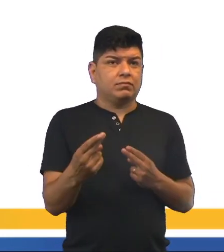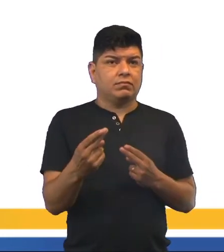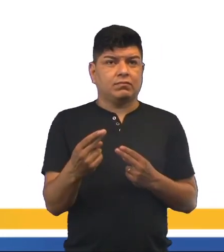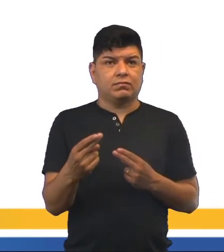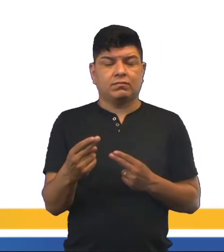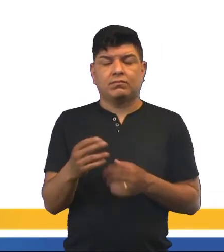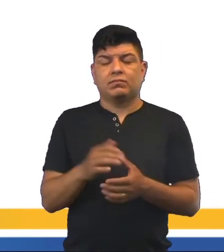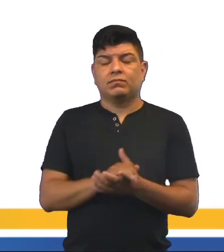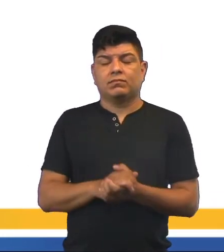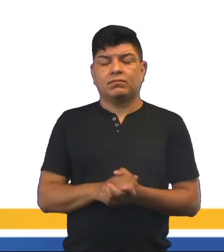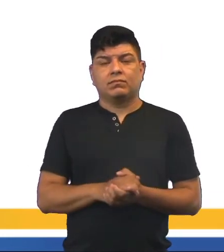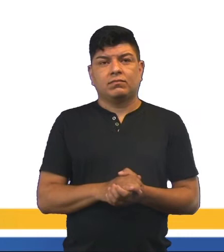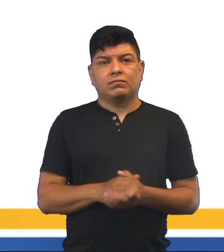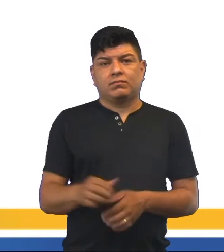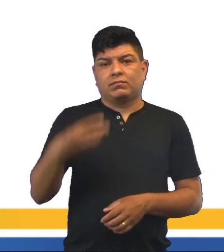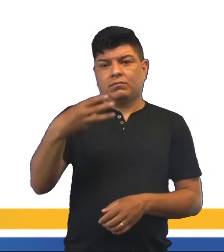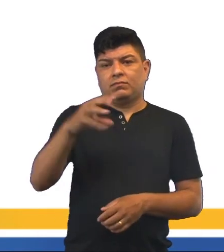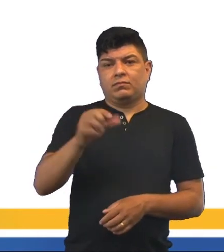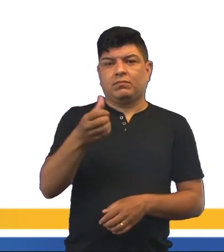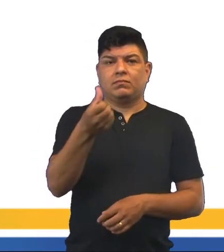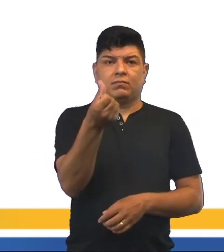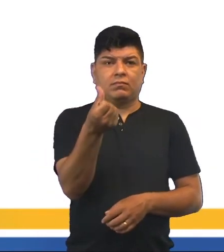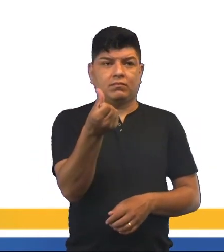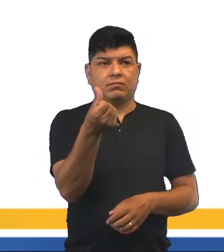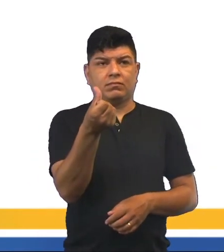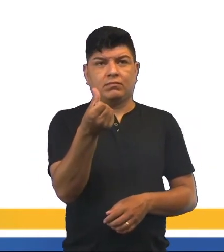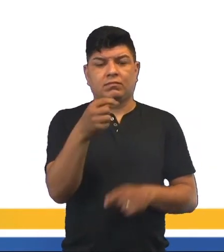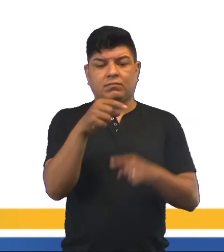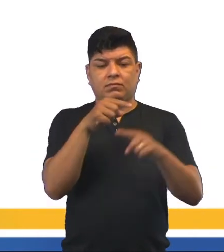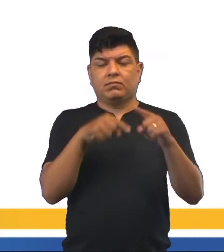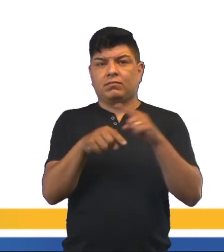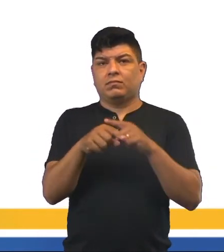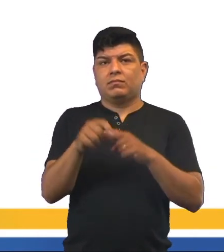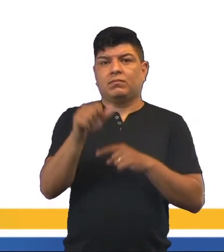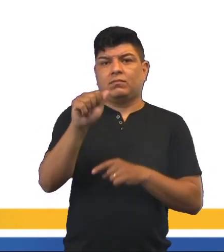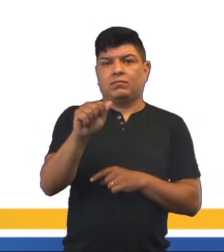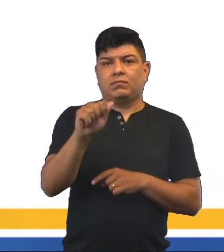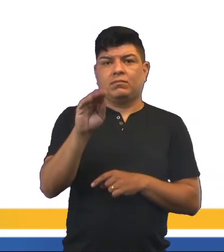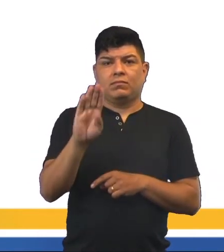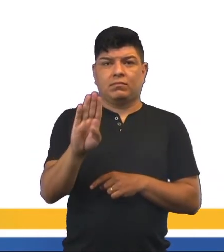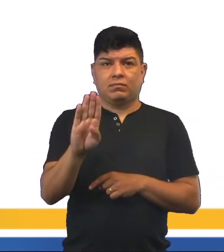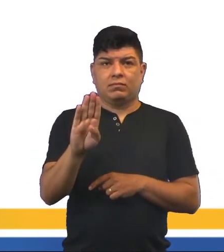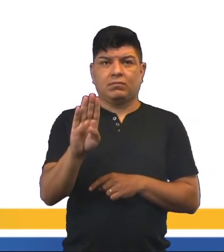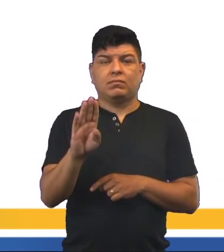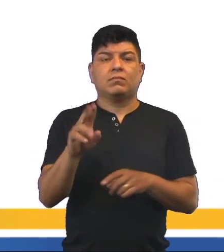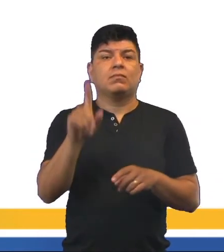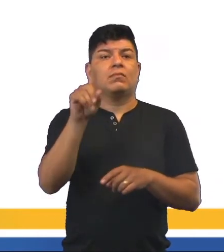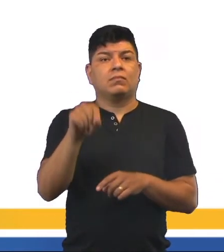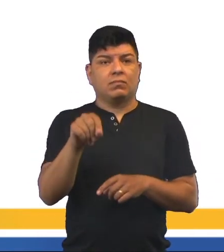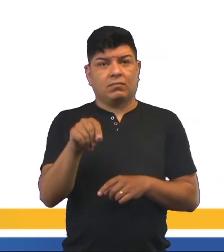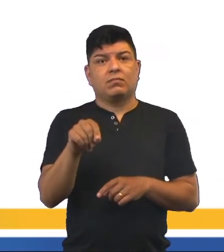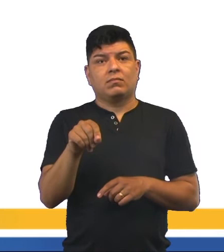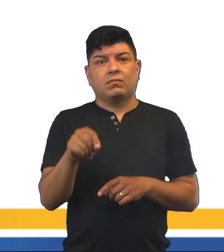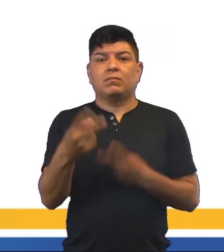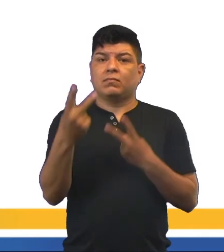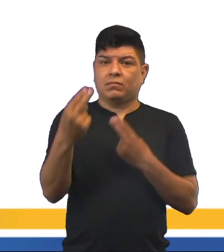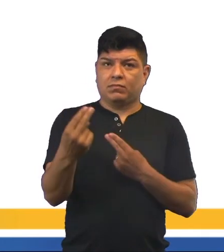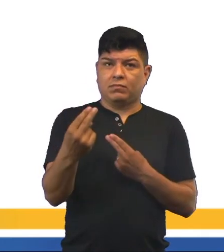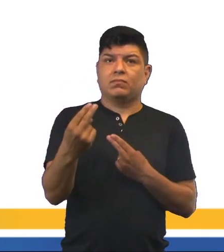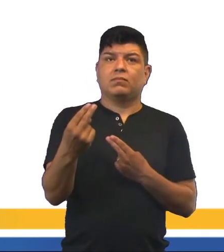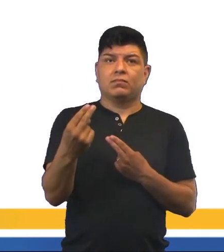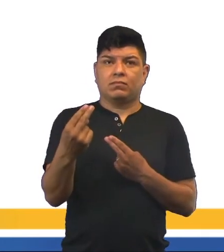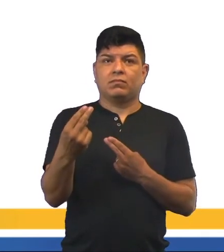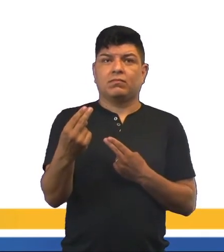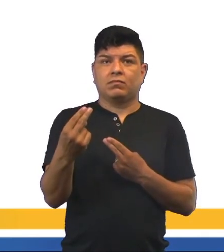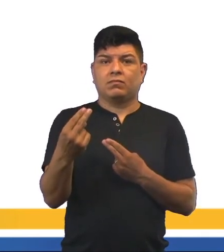né? Respectivamente, 3,6 dividir por a linha B', que é o lado